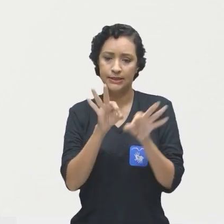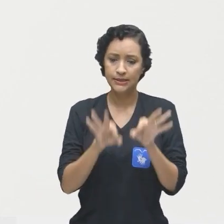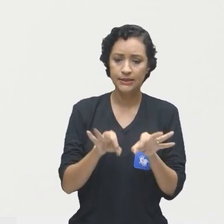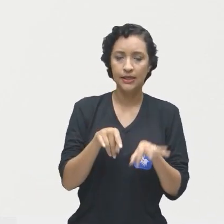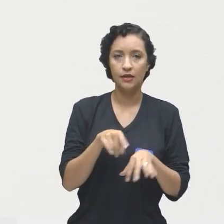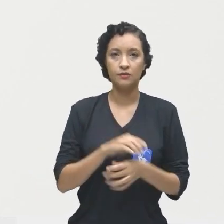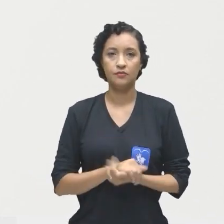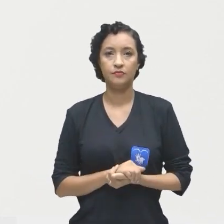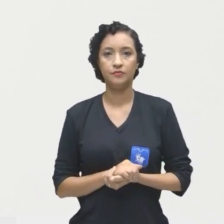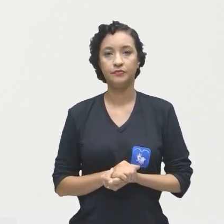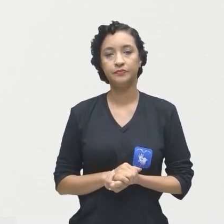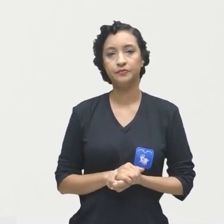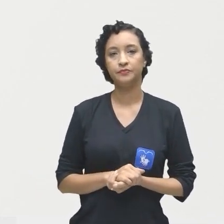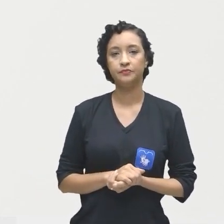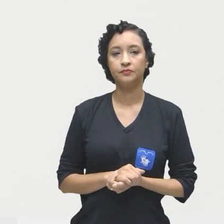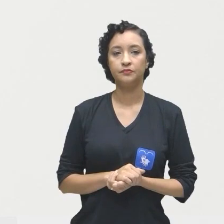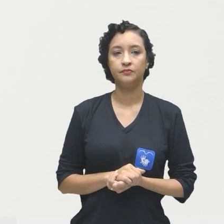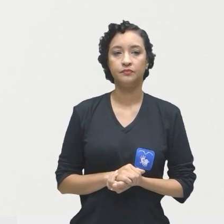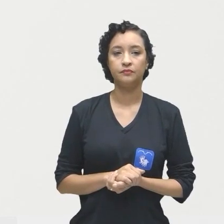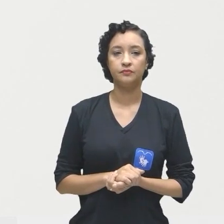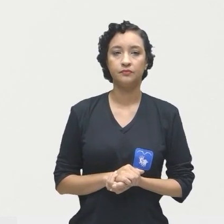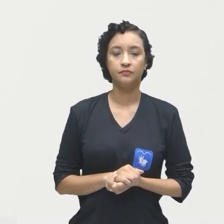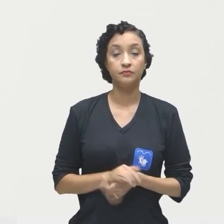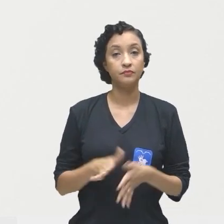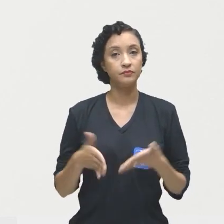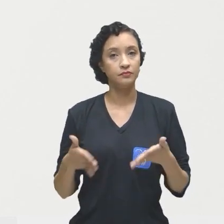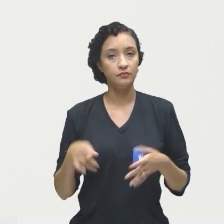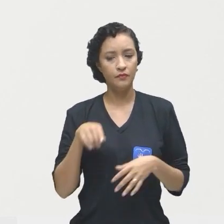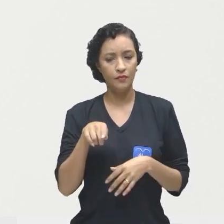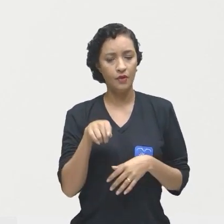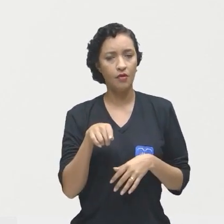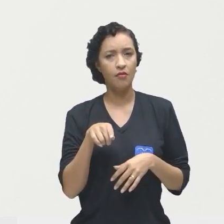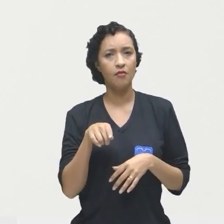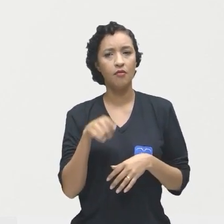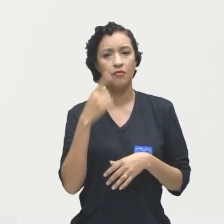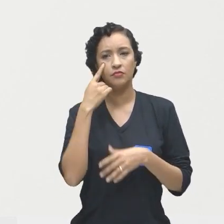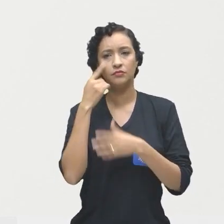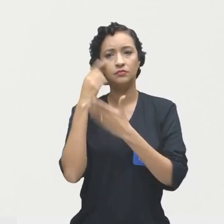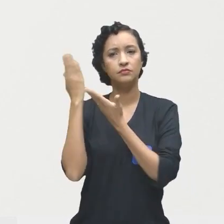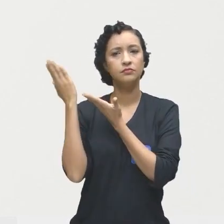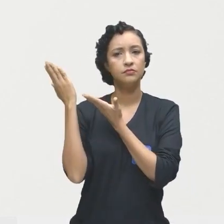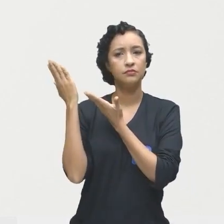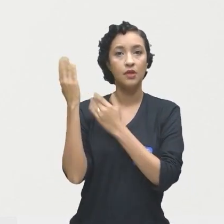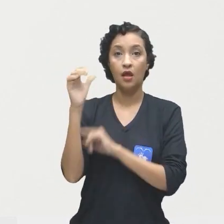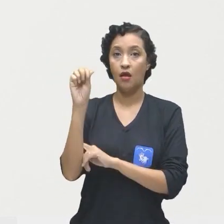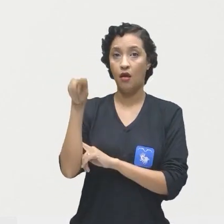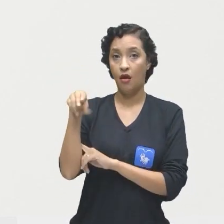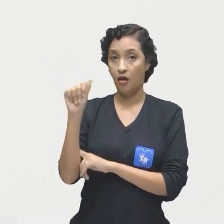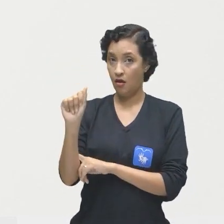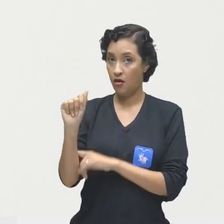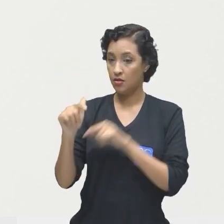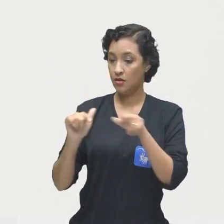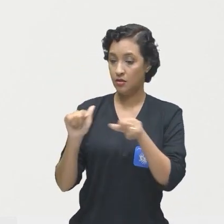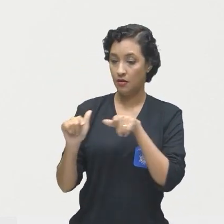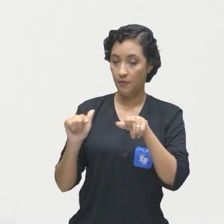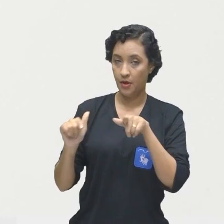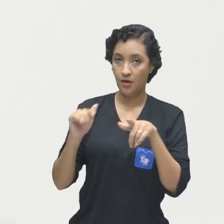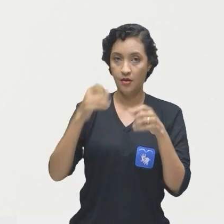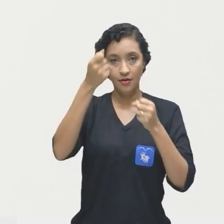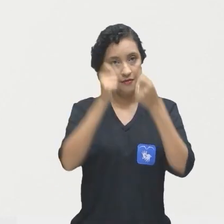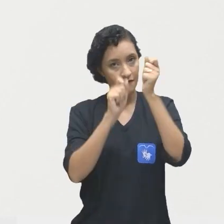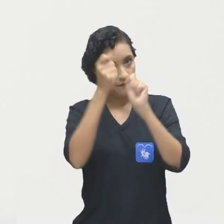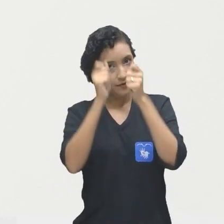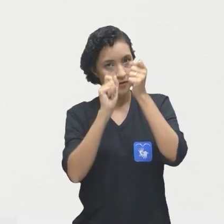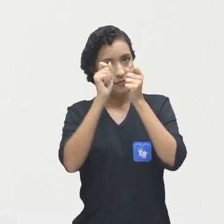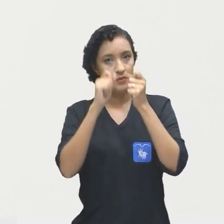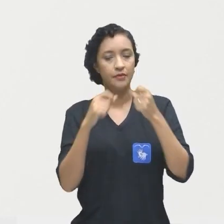seja de qualidade. Então, aqui está dizendo que ela trabalha em uma fábrica. Se ela trabalha em uma